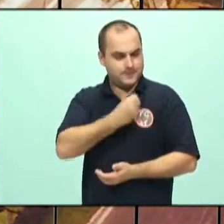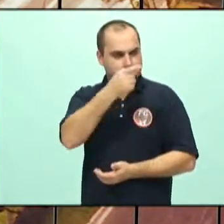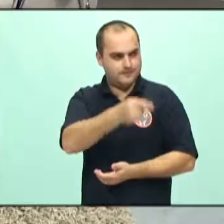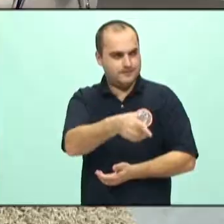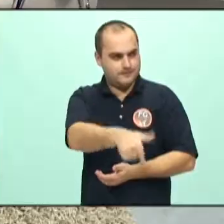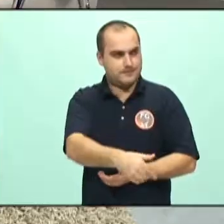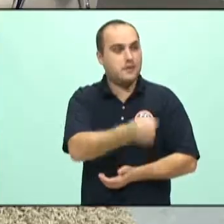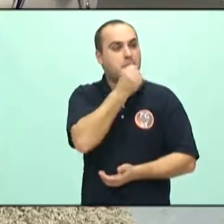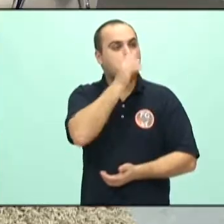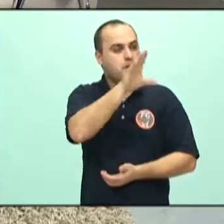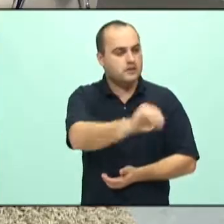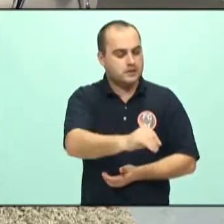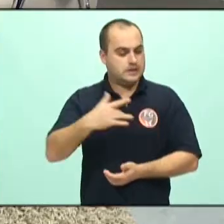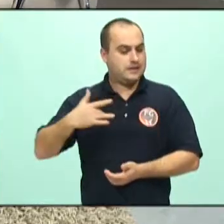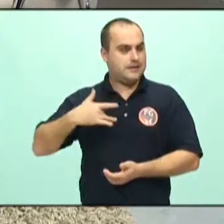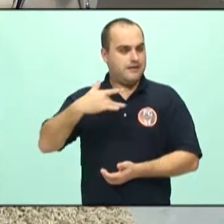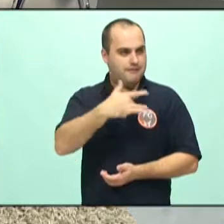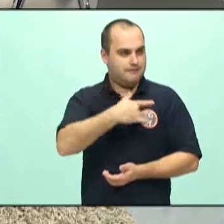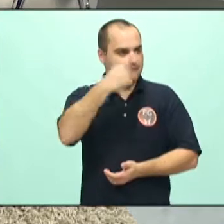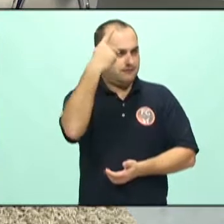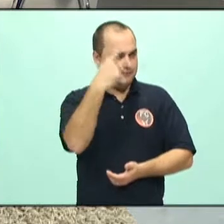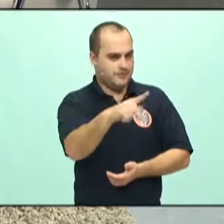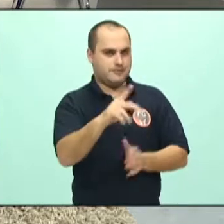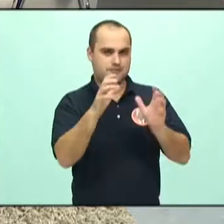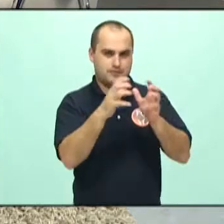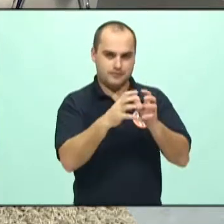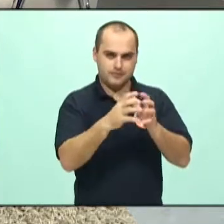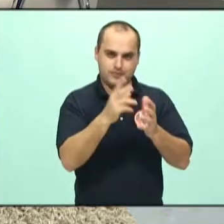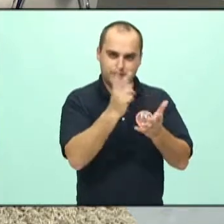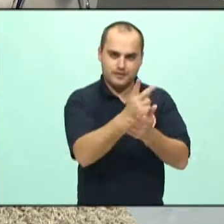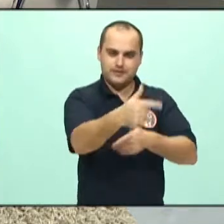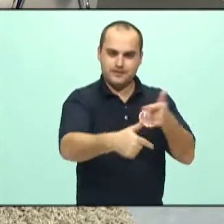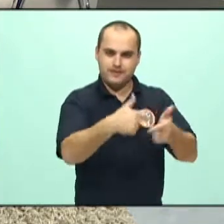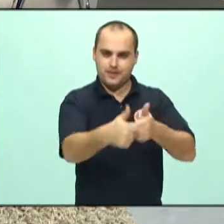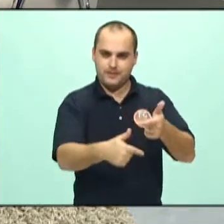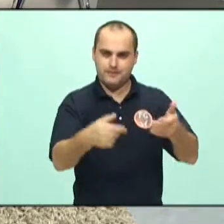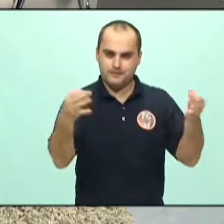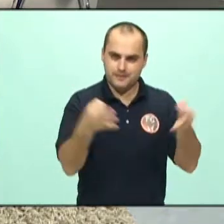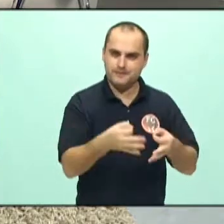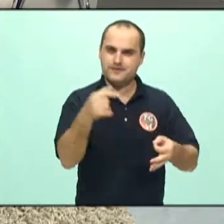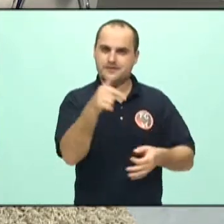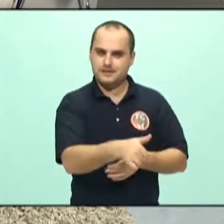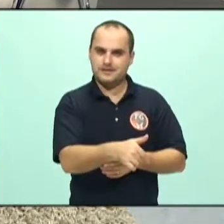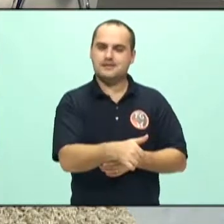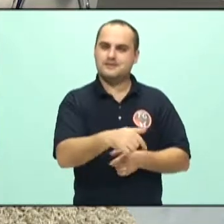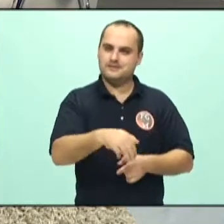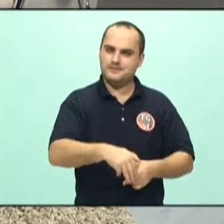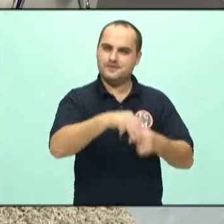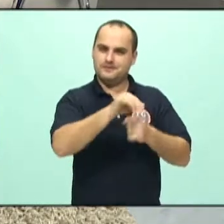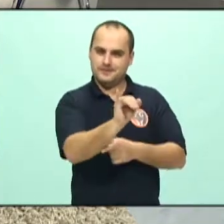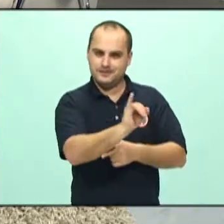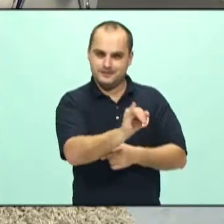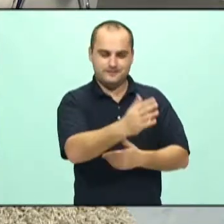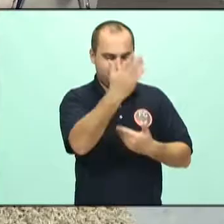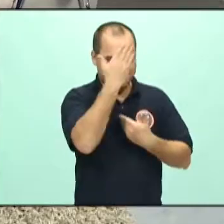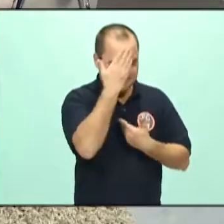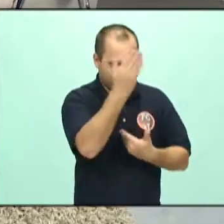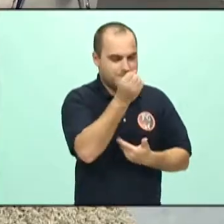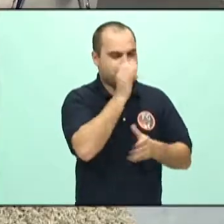vir, e essa alternativa talvez seja mais viável e que possa ser resolvida o mais rápido possível. Eu estive presente,